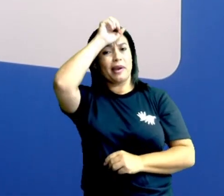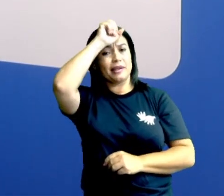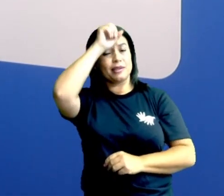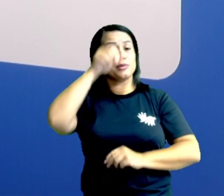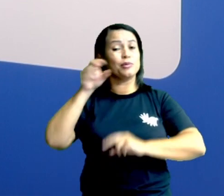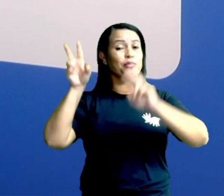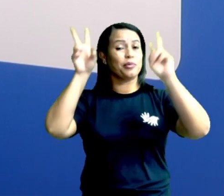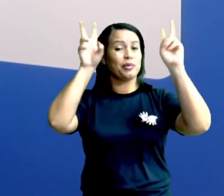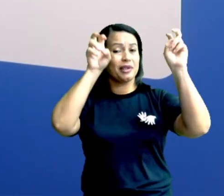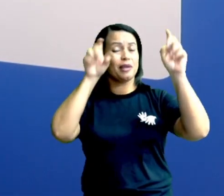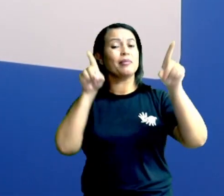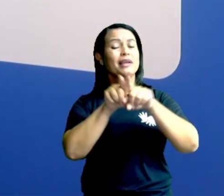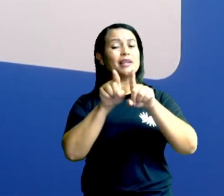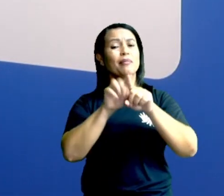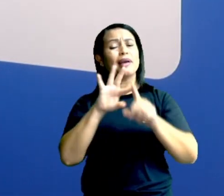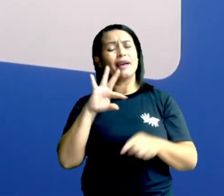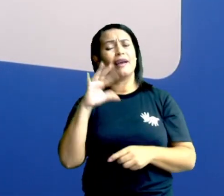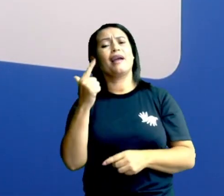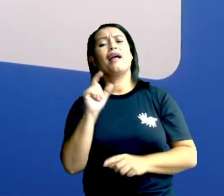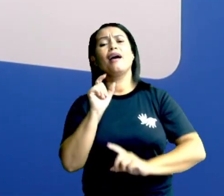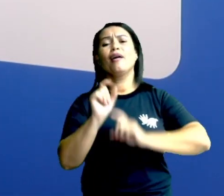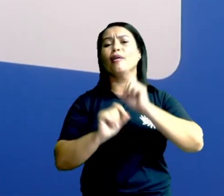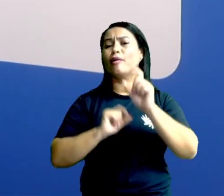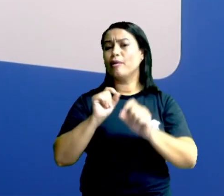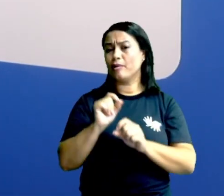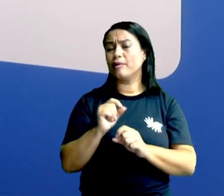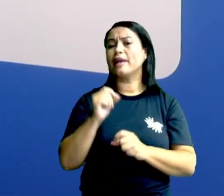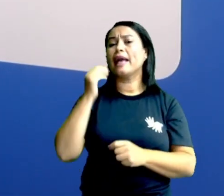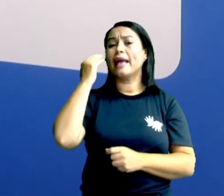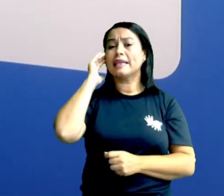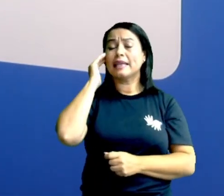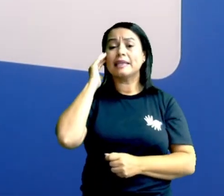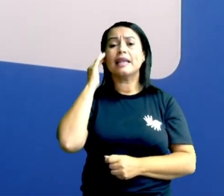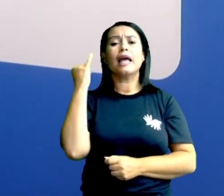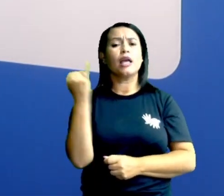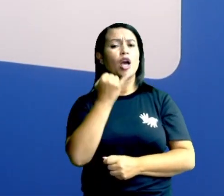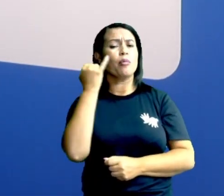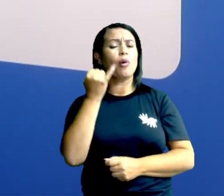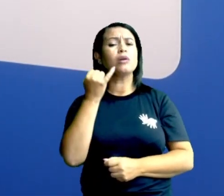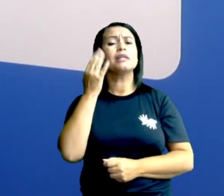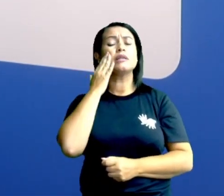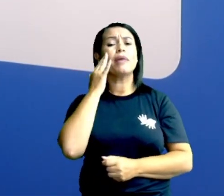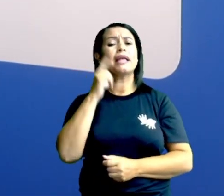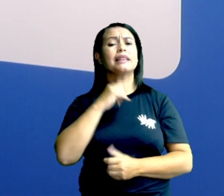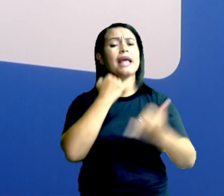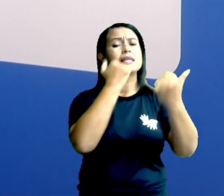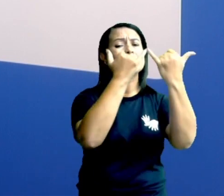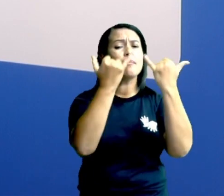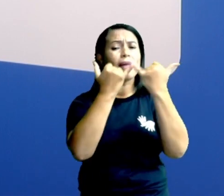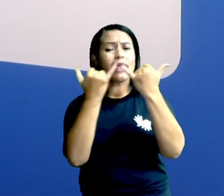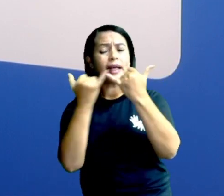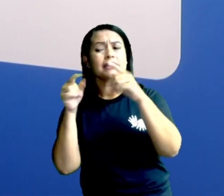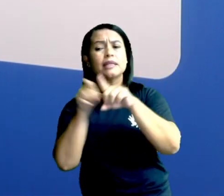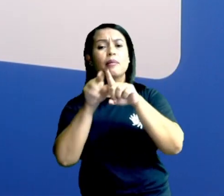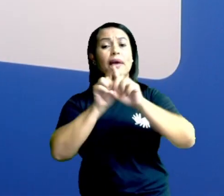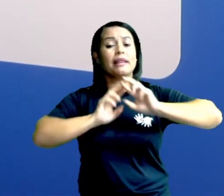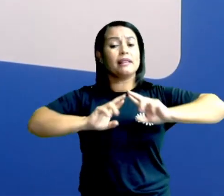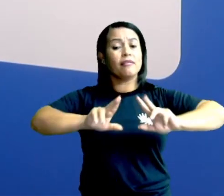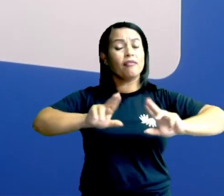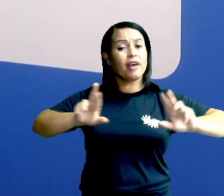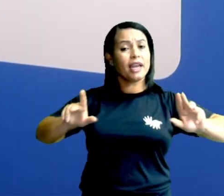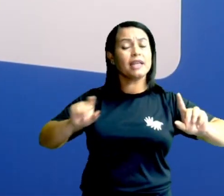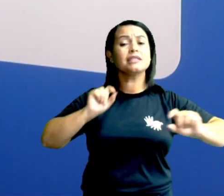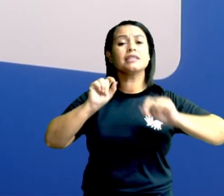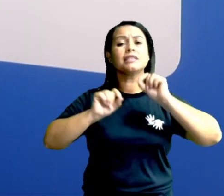né sobre esse assunto E logicamente é importante salientar que existem semelhanças e diferenças das